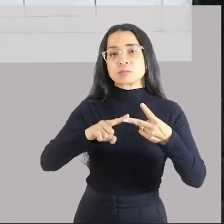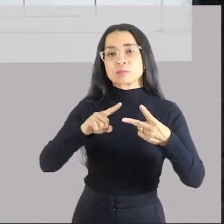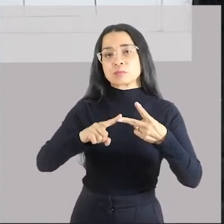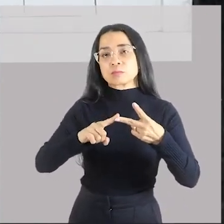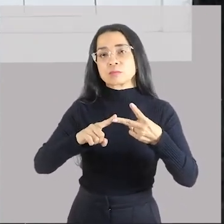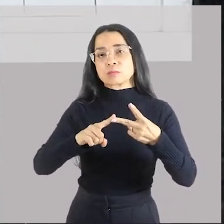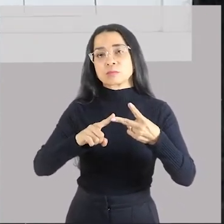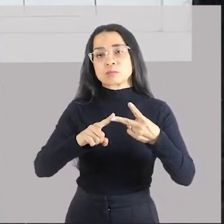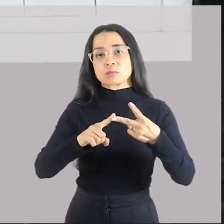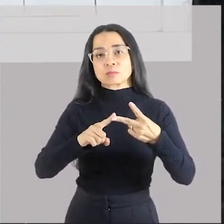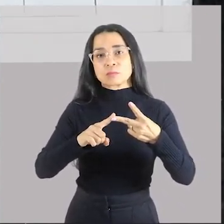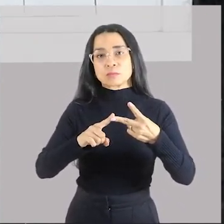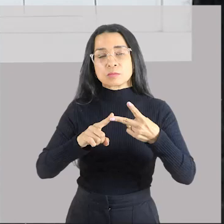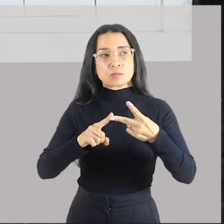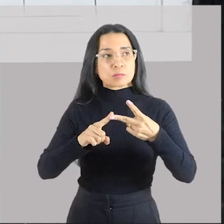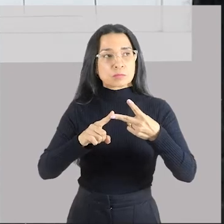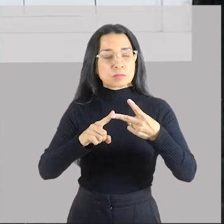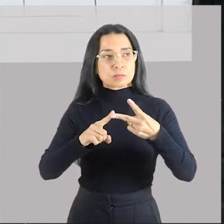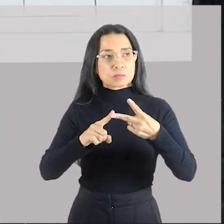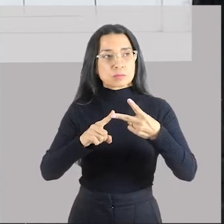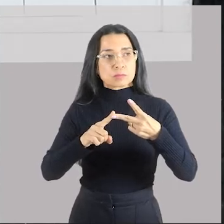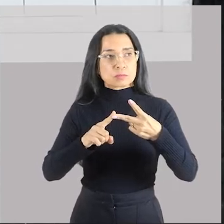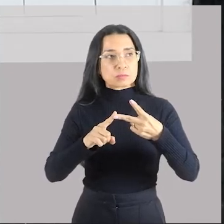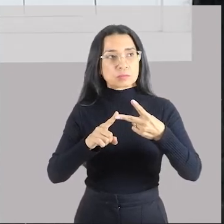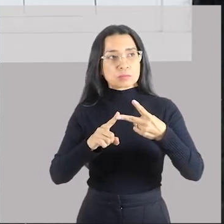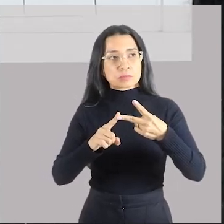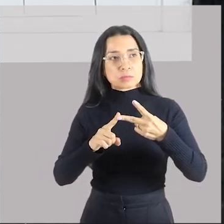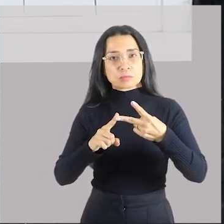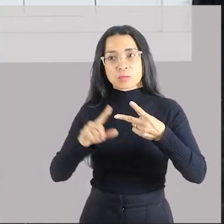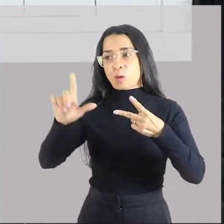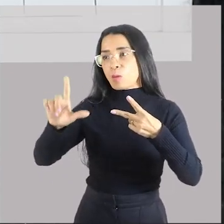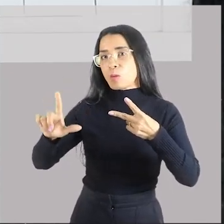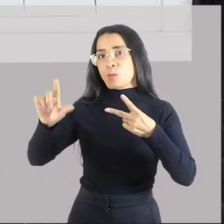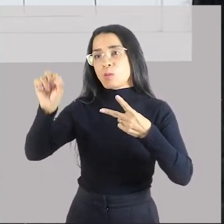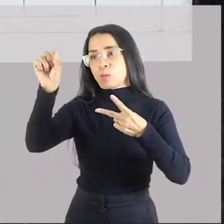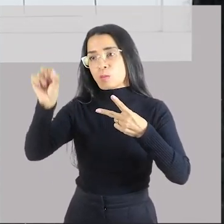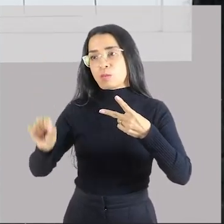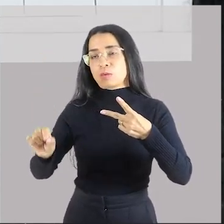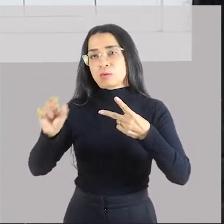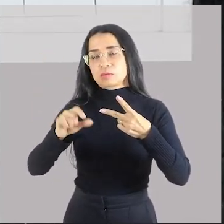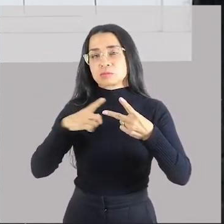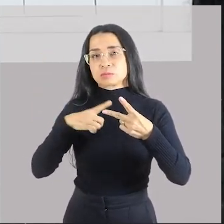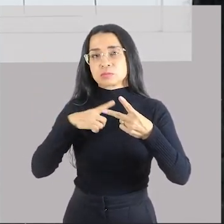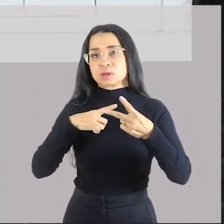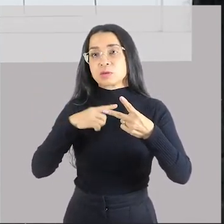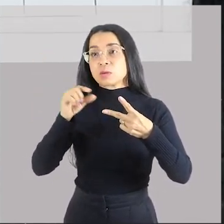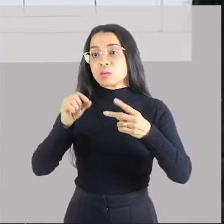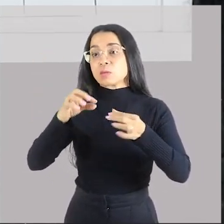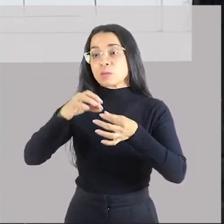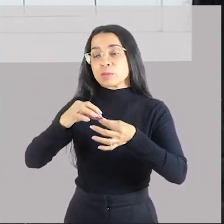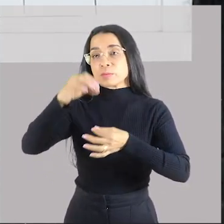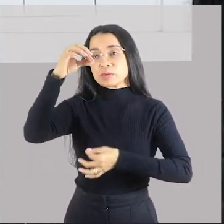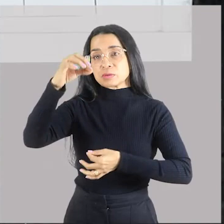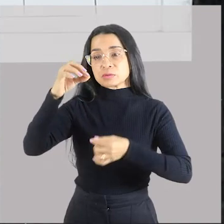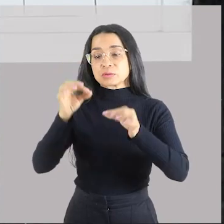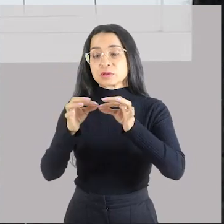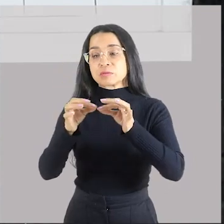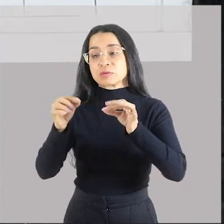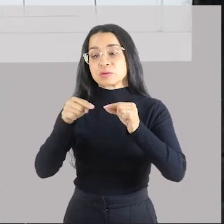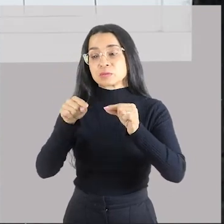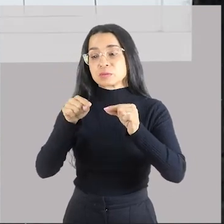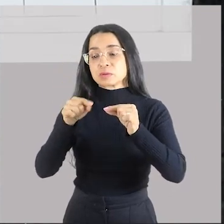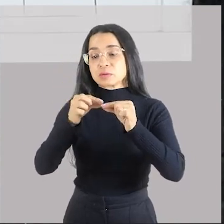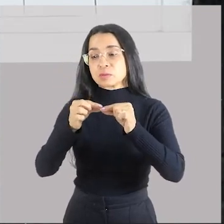o lado desse polígono, que vale L. Nós temos uma medida que vai do centro e